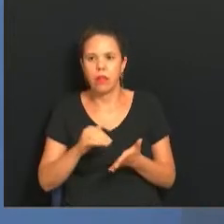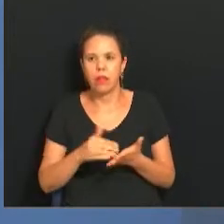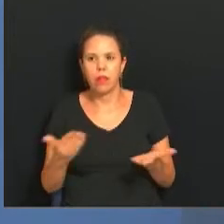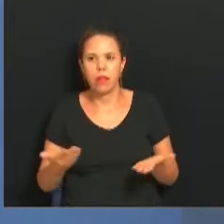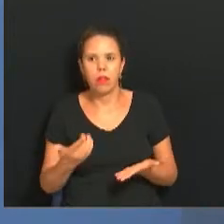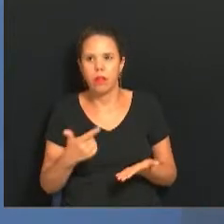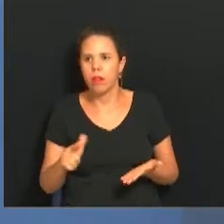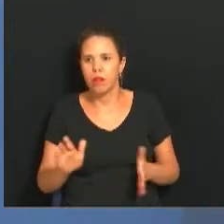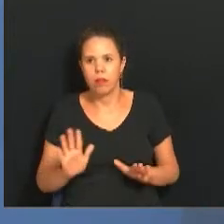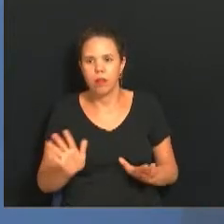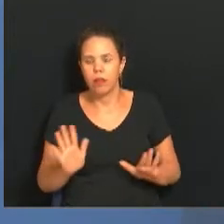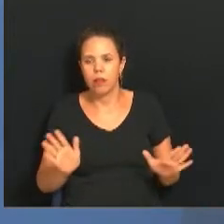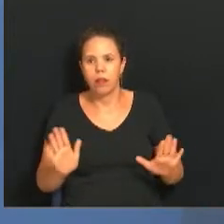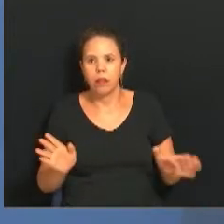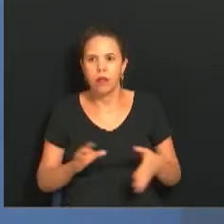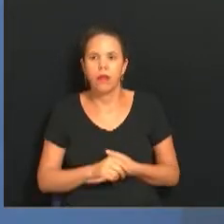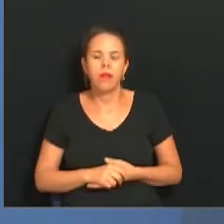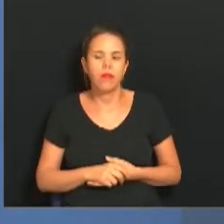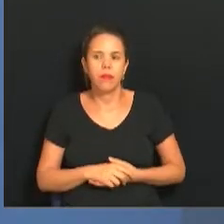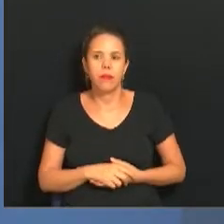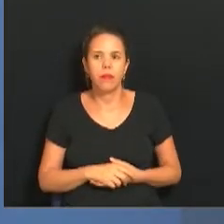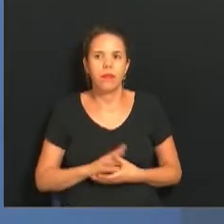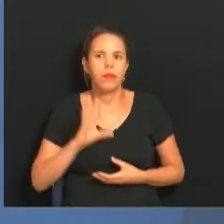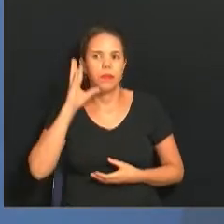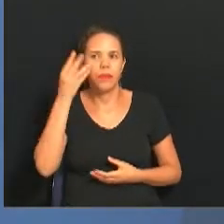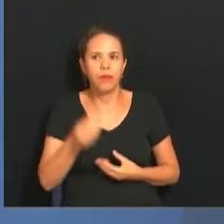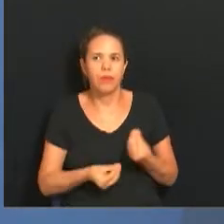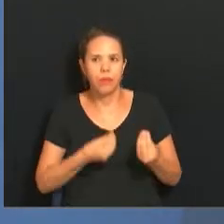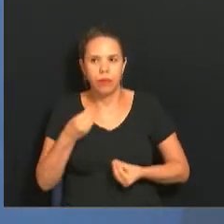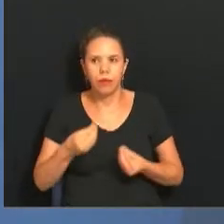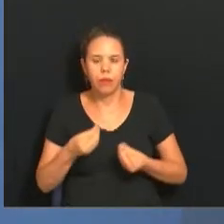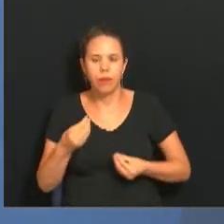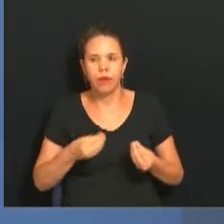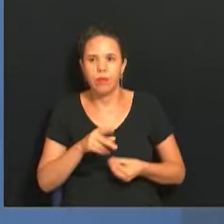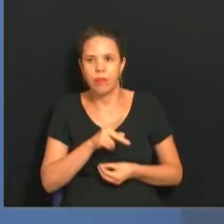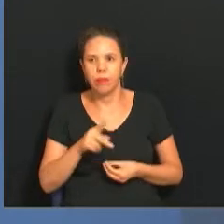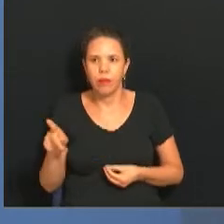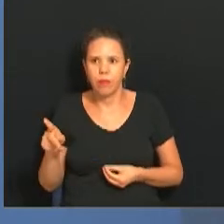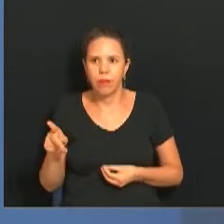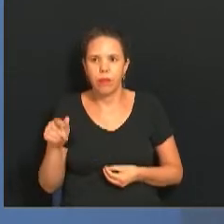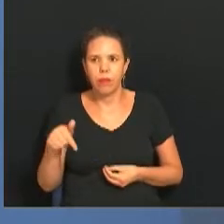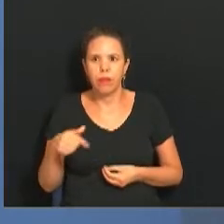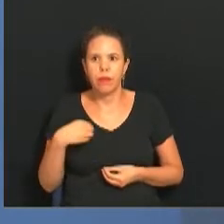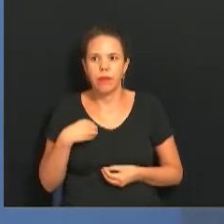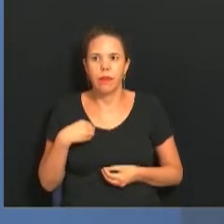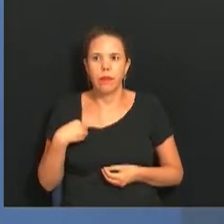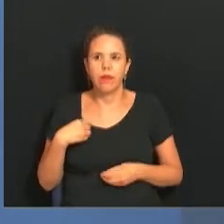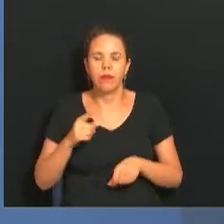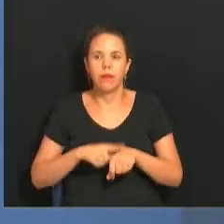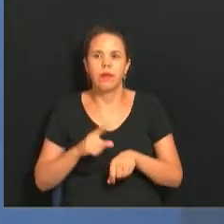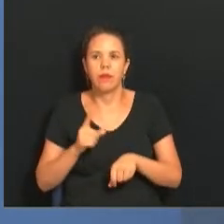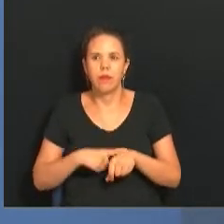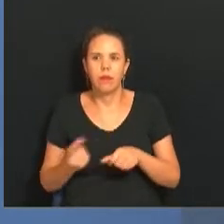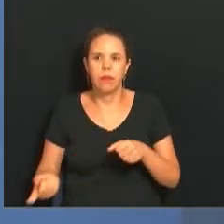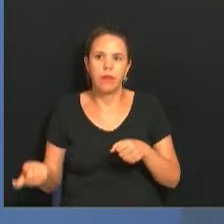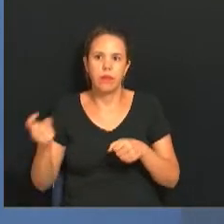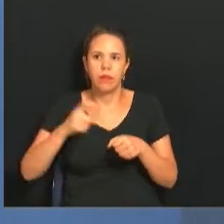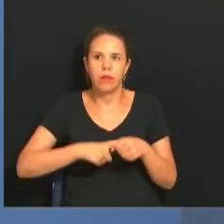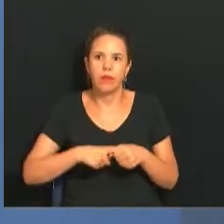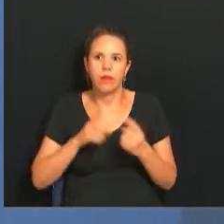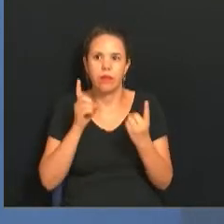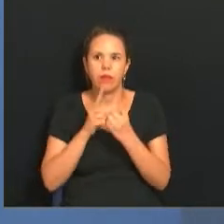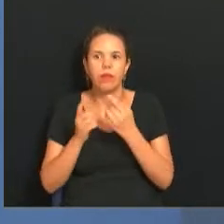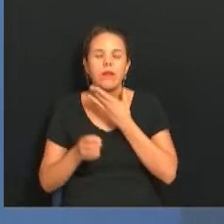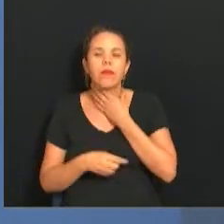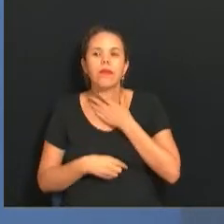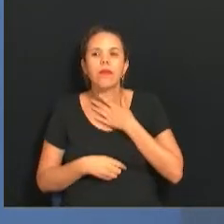tem essa questão. Então, entendemos, né, de acordo com o presidente, que esse é um momento de retomada do atendimento.